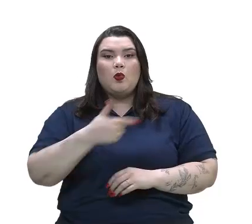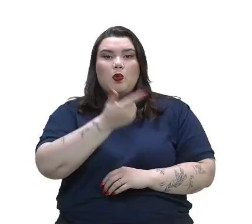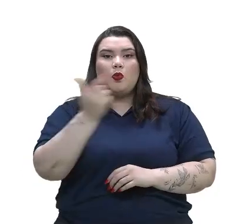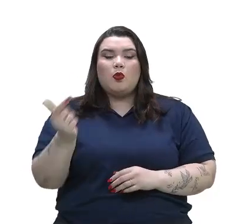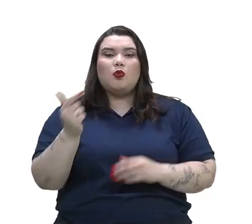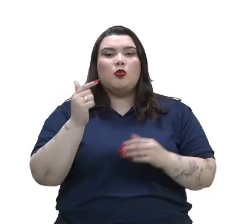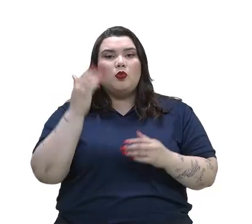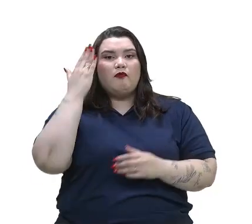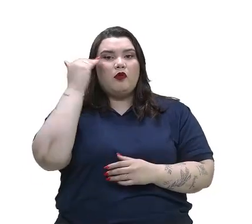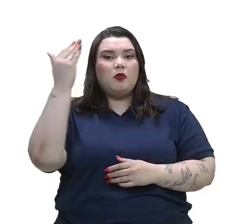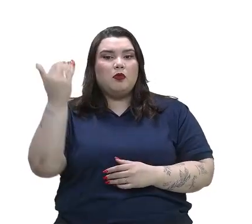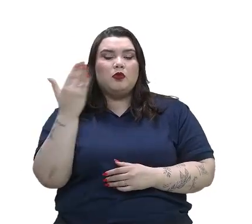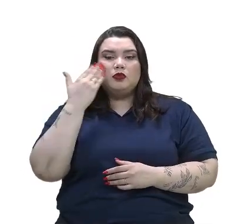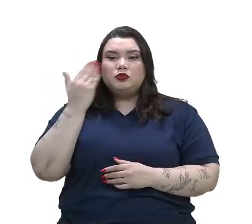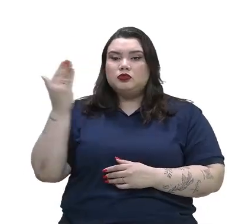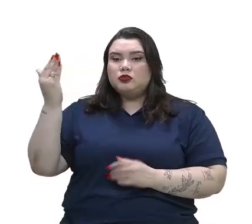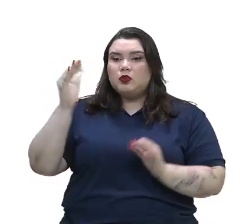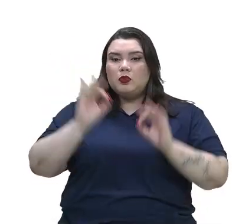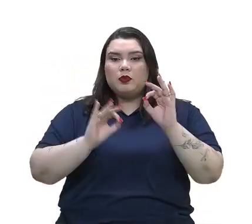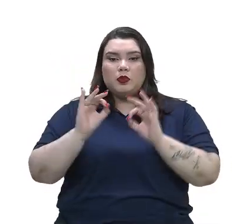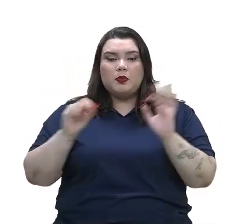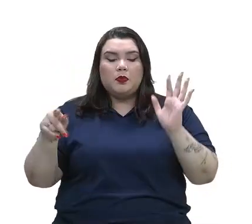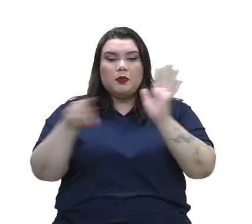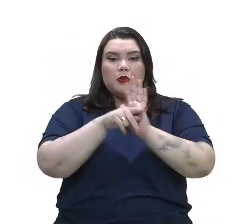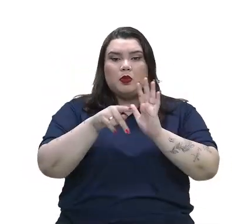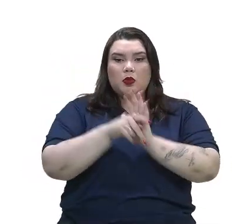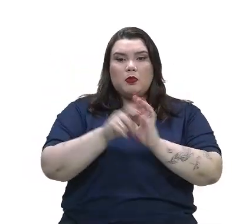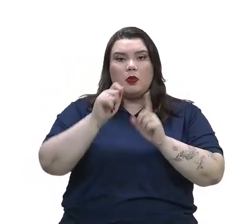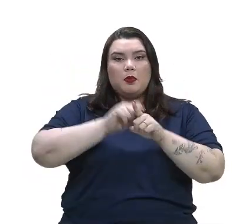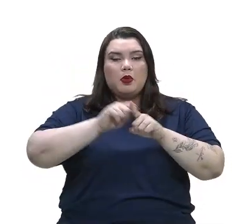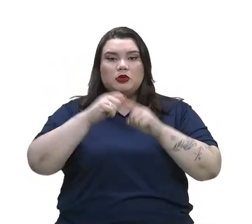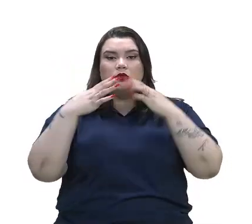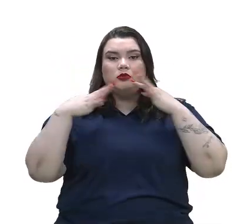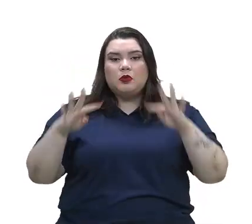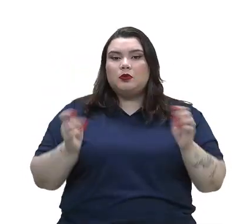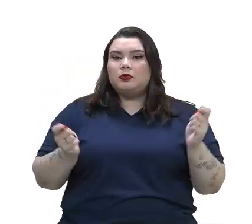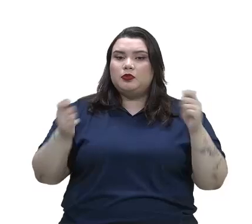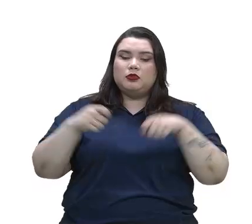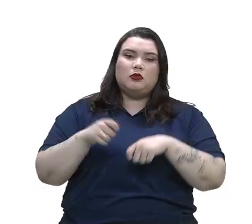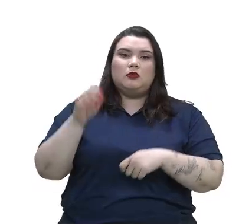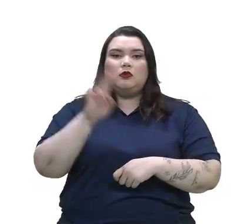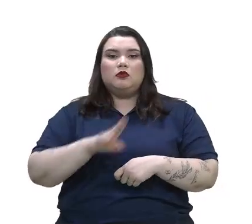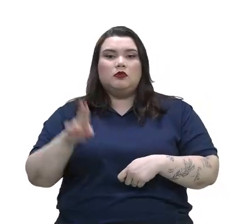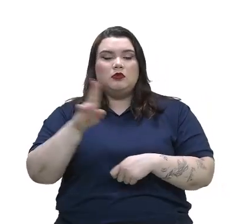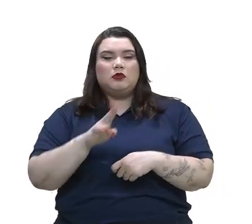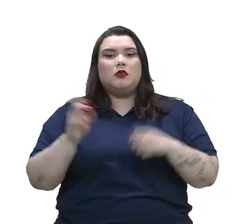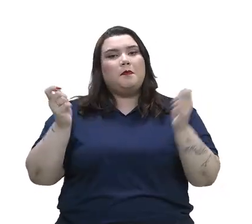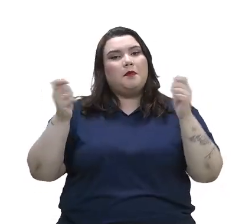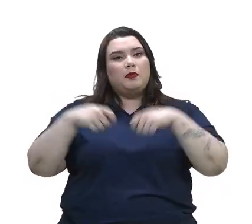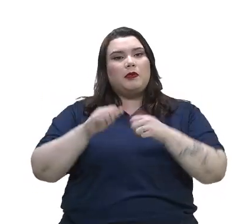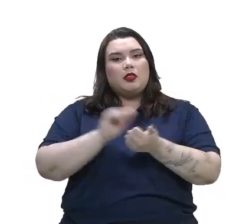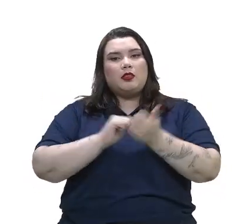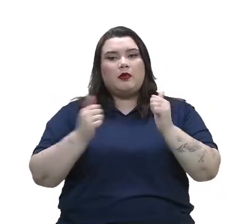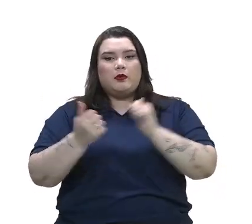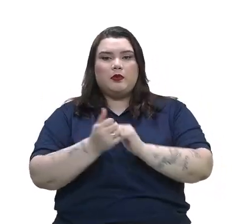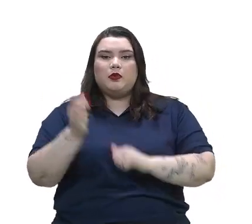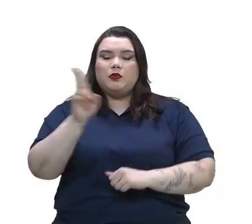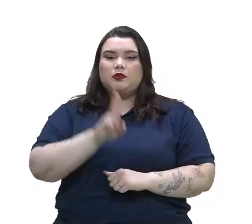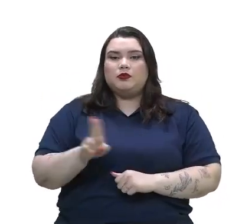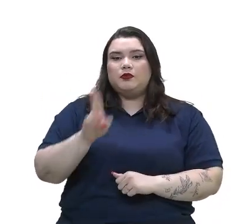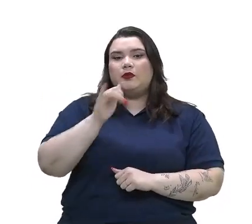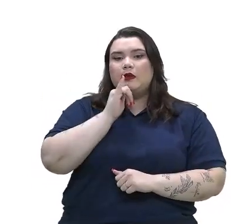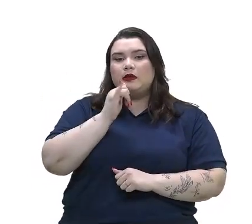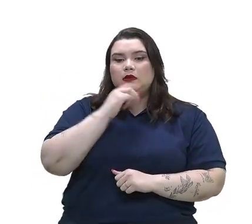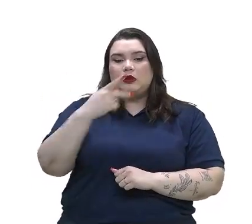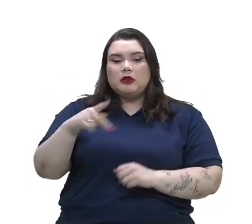desenvolver o processo de vulcanização da borracha natural, tornando possível o seu uso mais apropriado em aplicações onde a